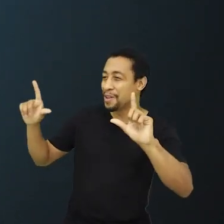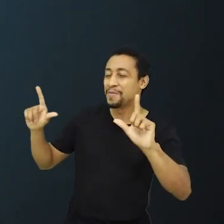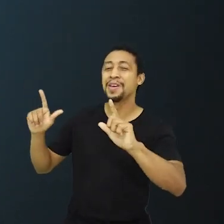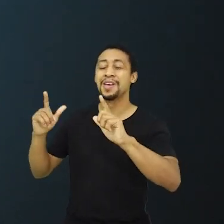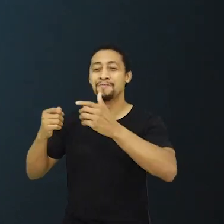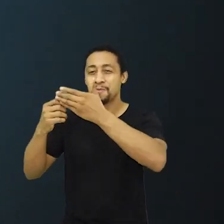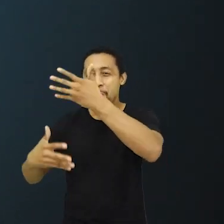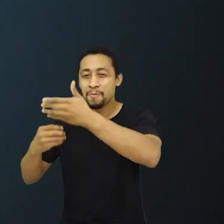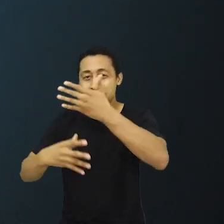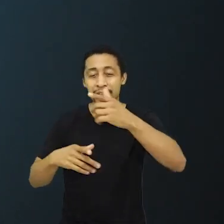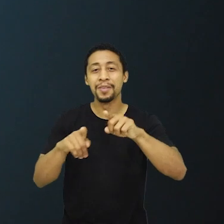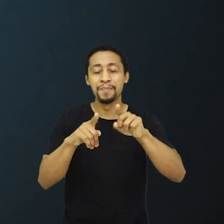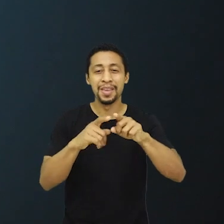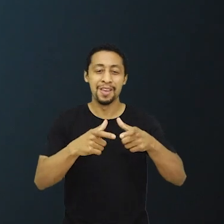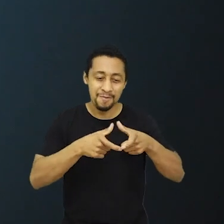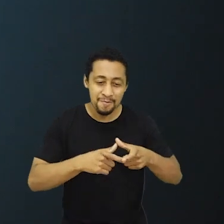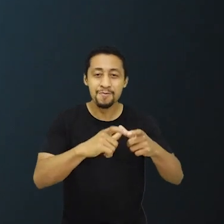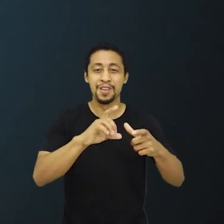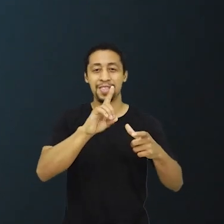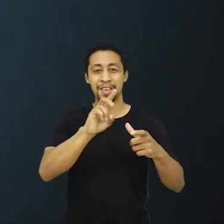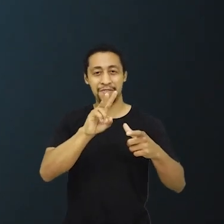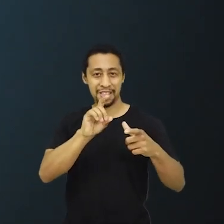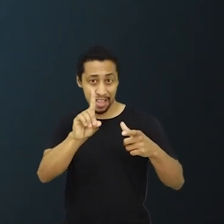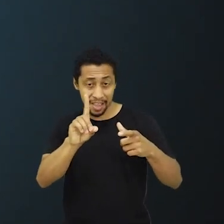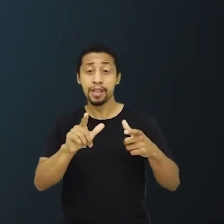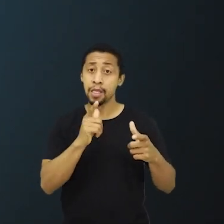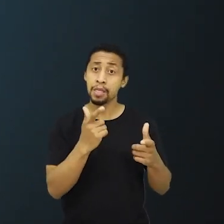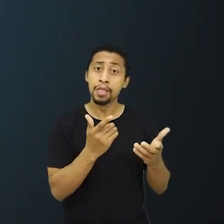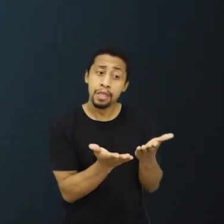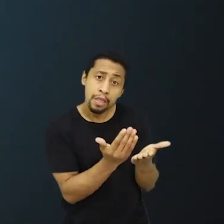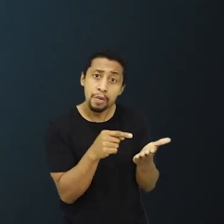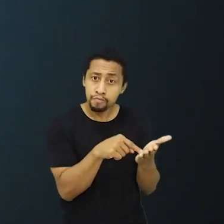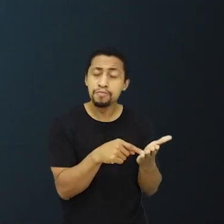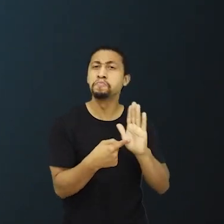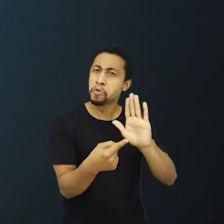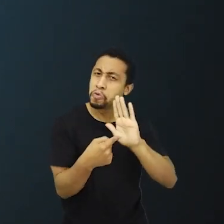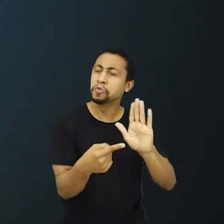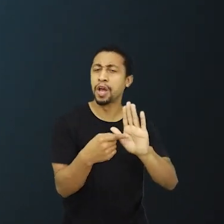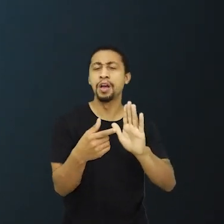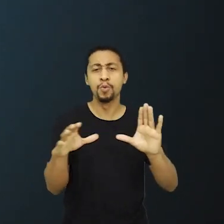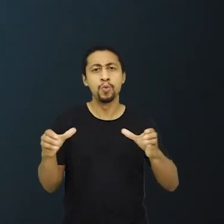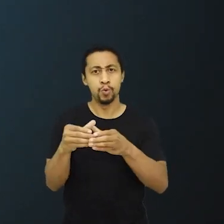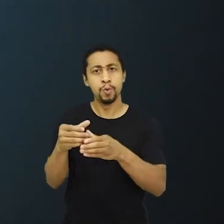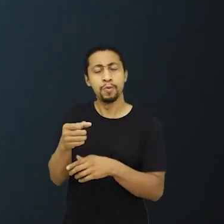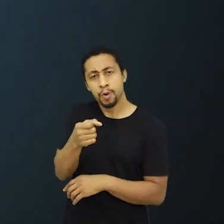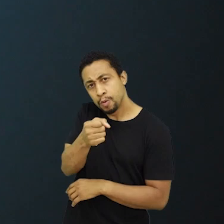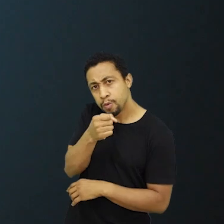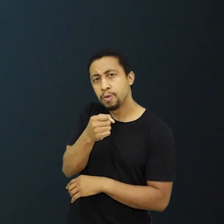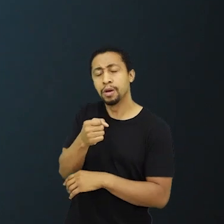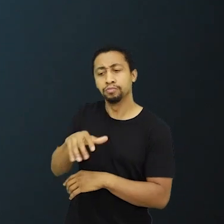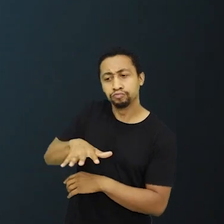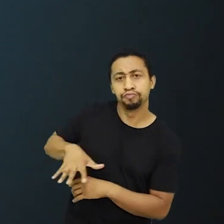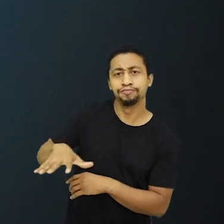dessa História, Cartazes dessa História, eram livros de referência sobre a imprensa de resistência. Então, a Laura, por